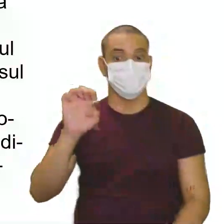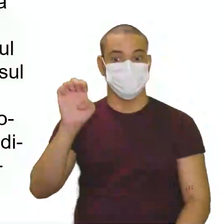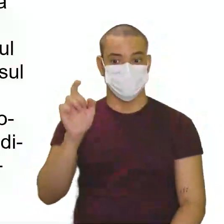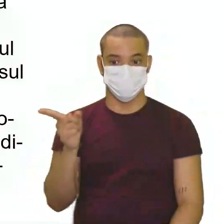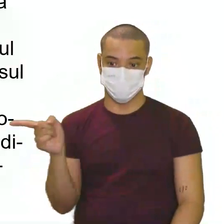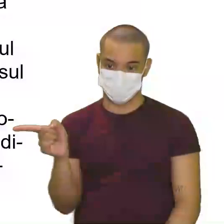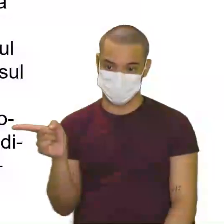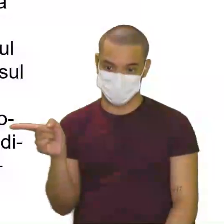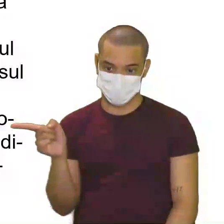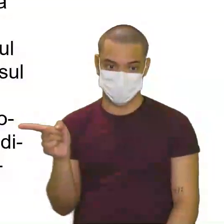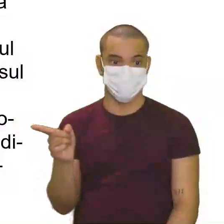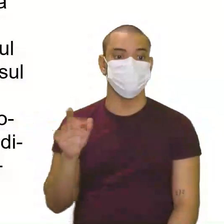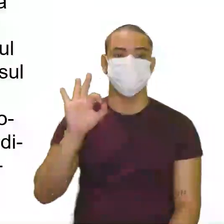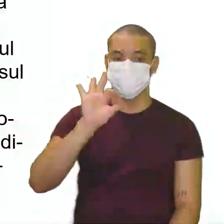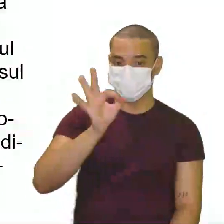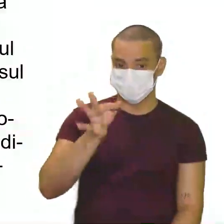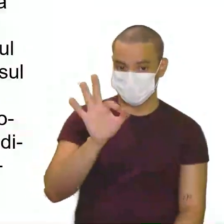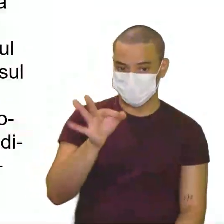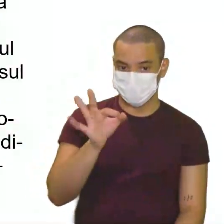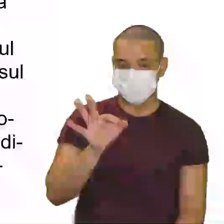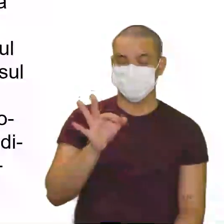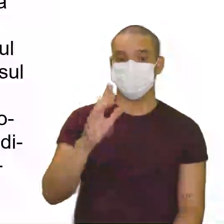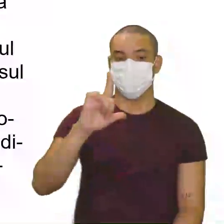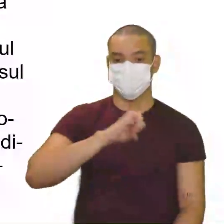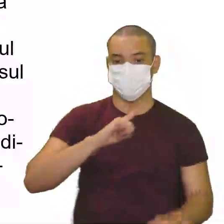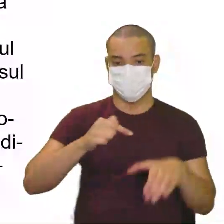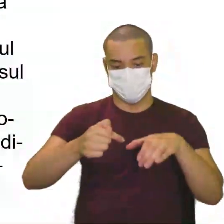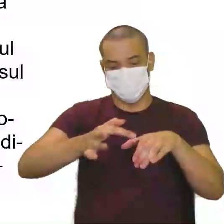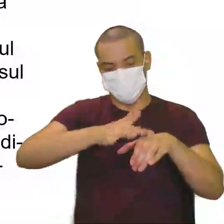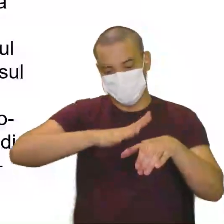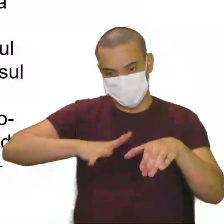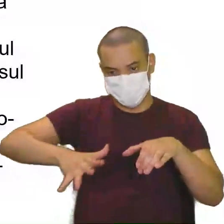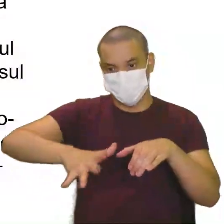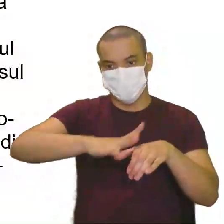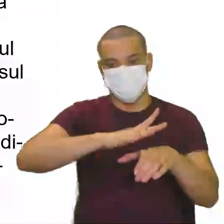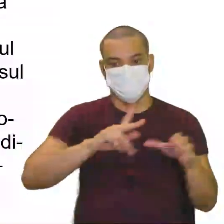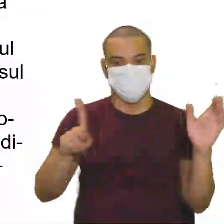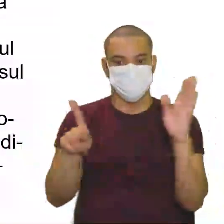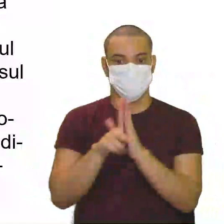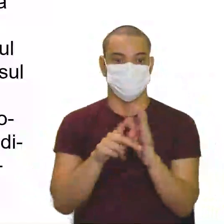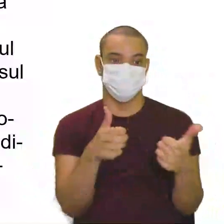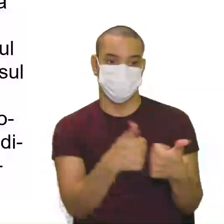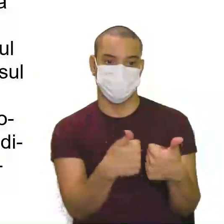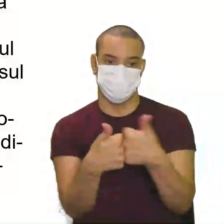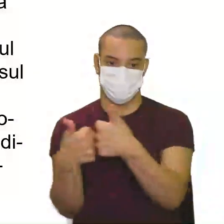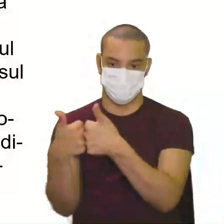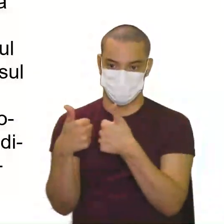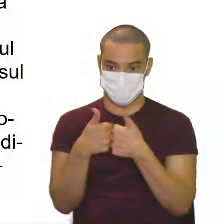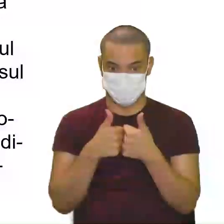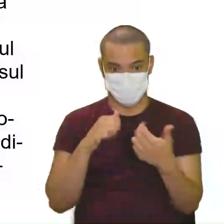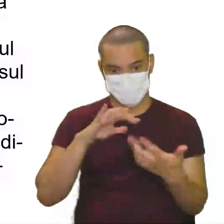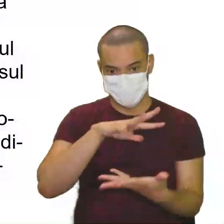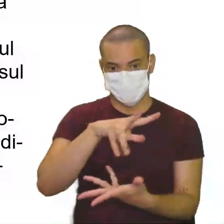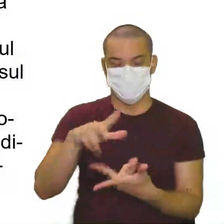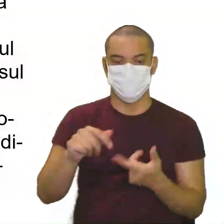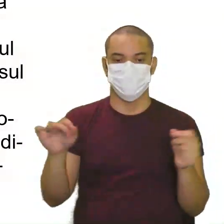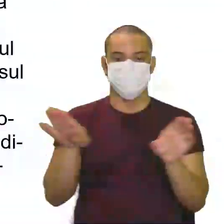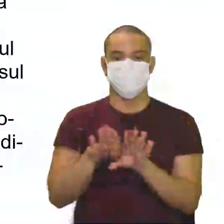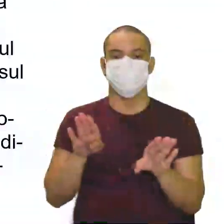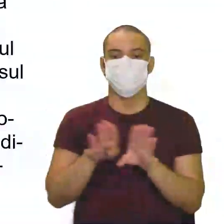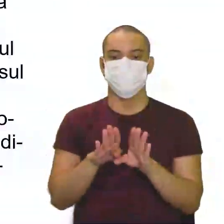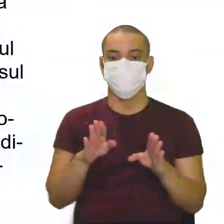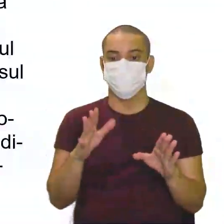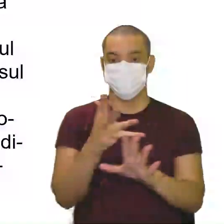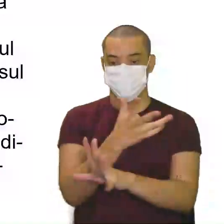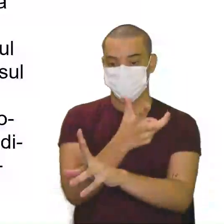letra e a figura está correto a um campo magnético nas proximidades da terra e suas linhas